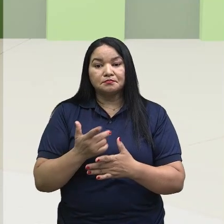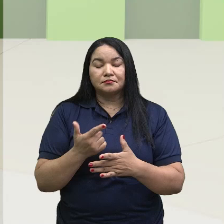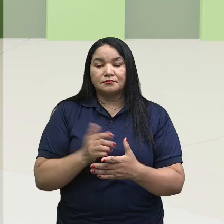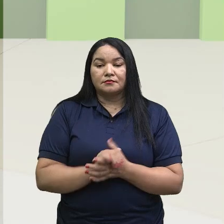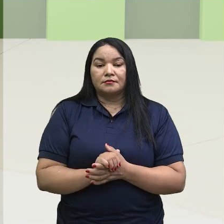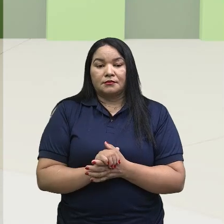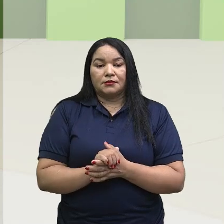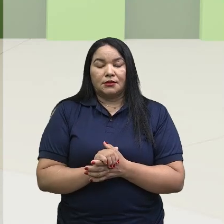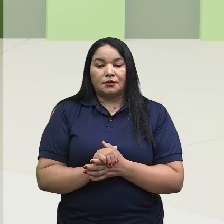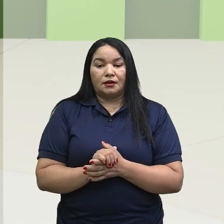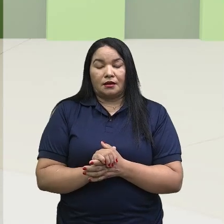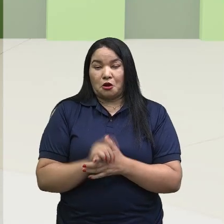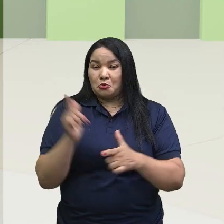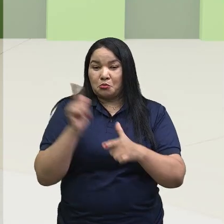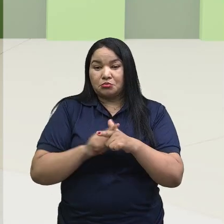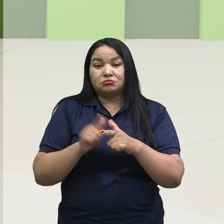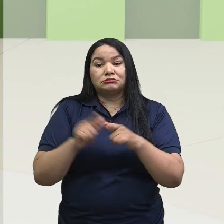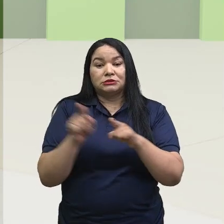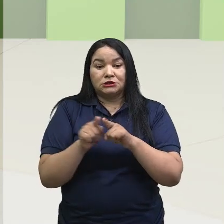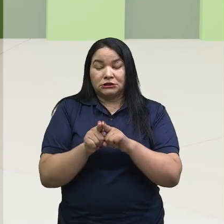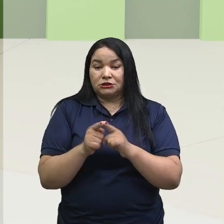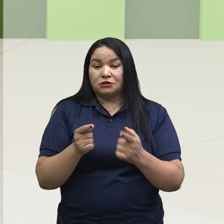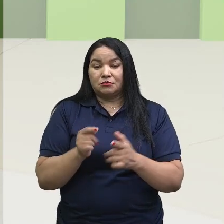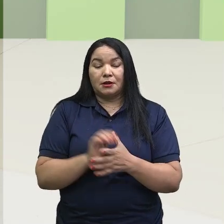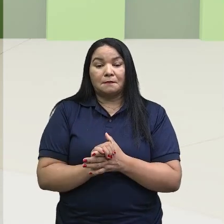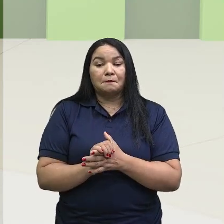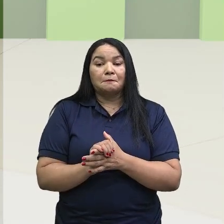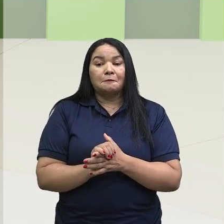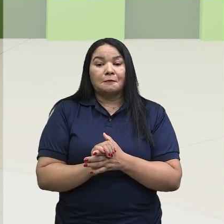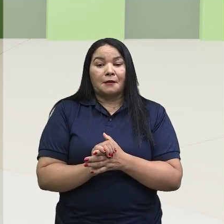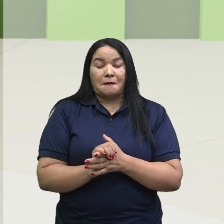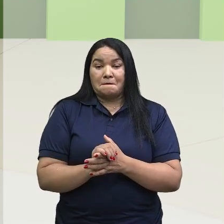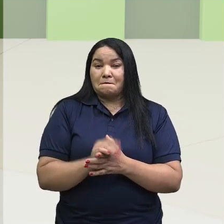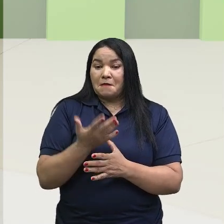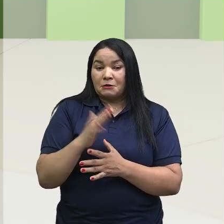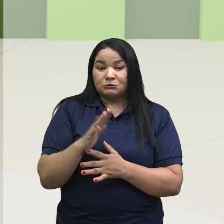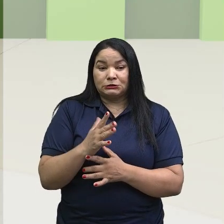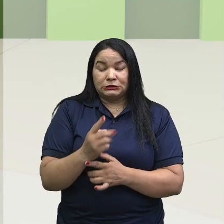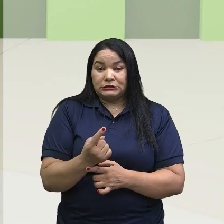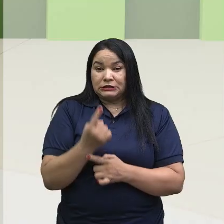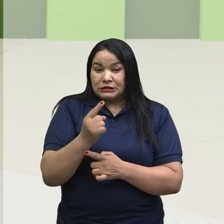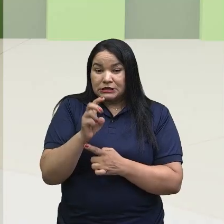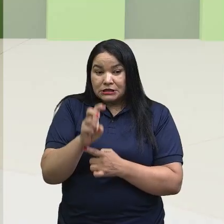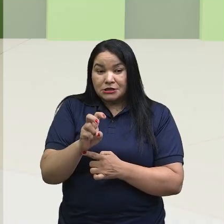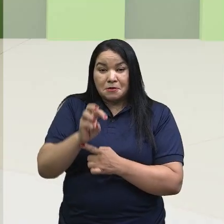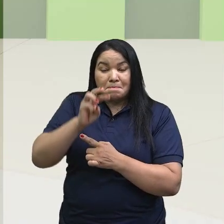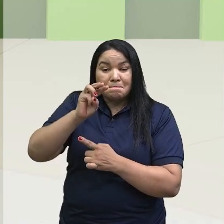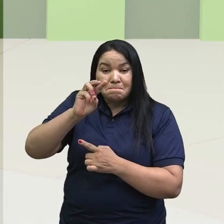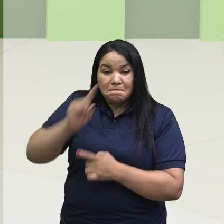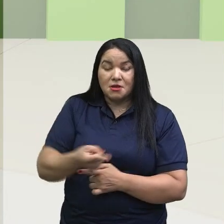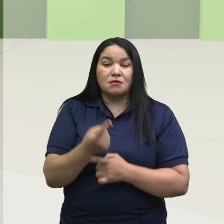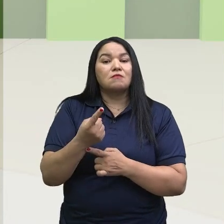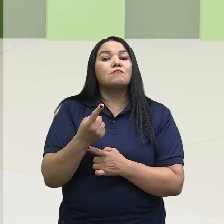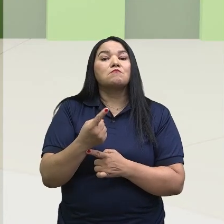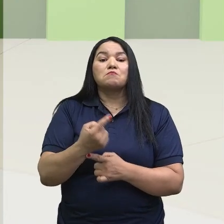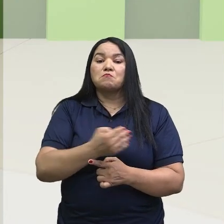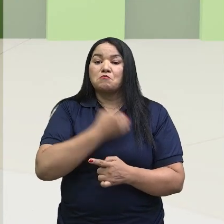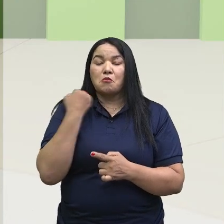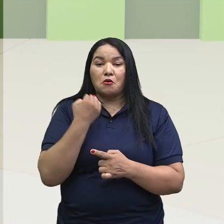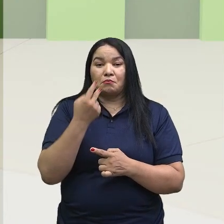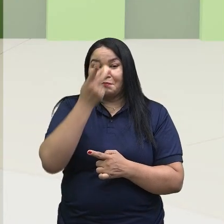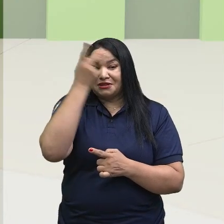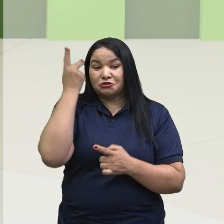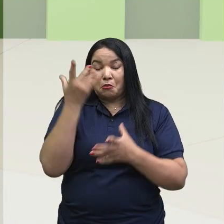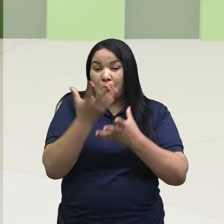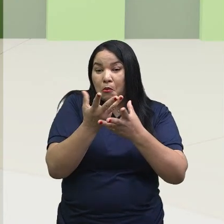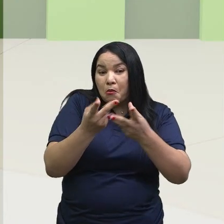natural, né, e tecnológico também deixou mais de 15 mil mortos, milhares de desaparecidos e forçou